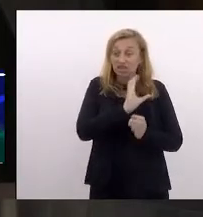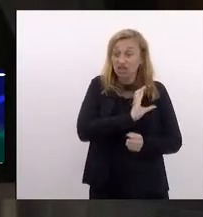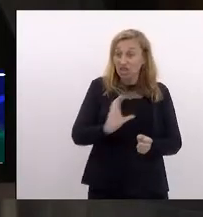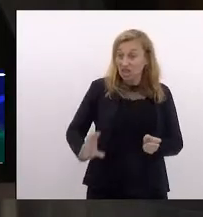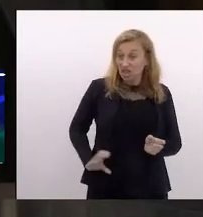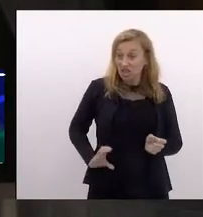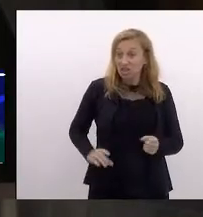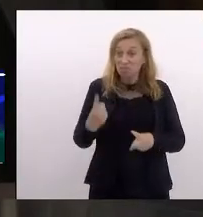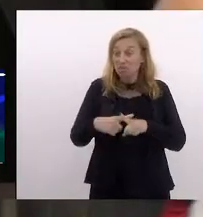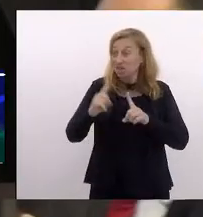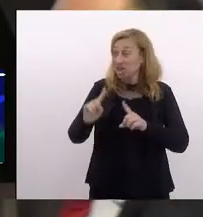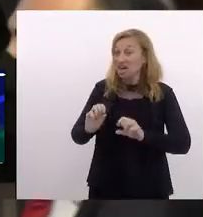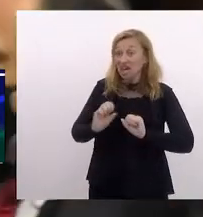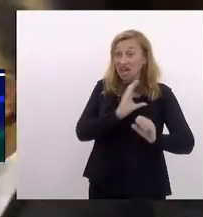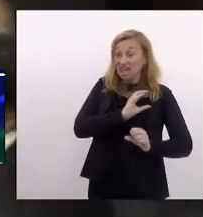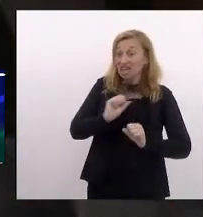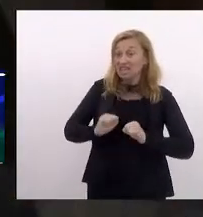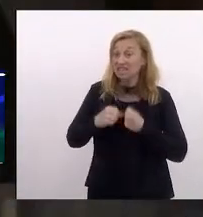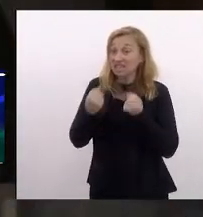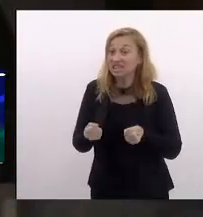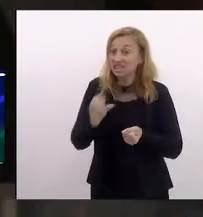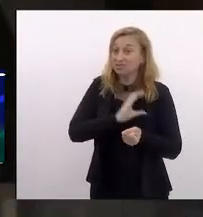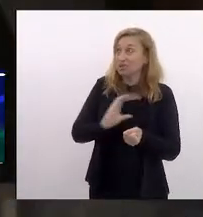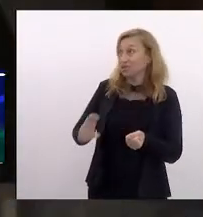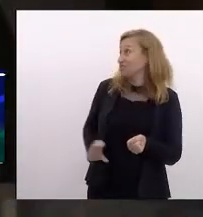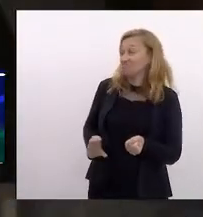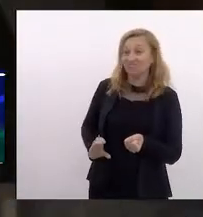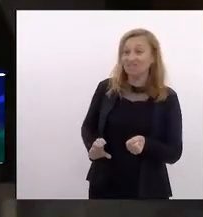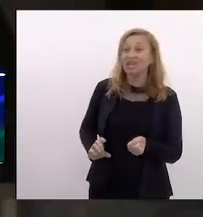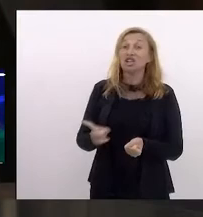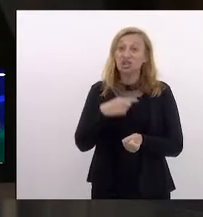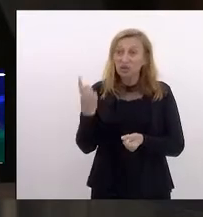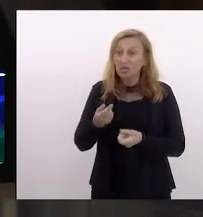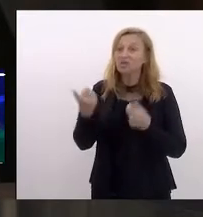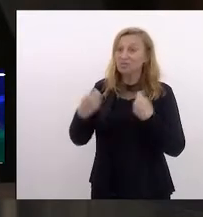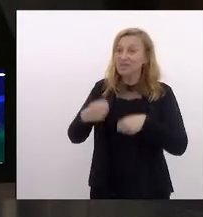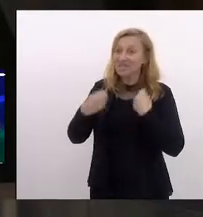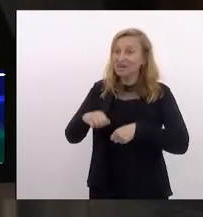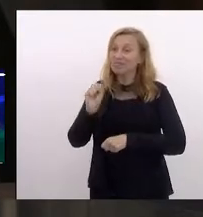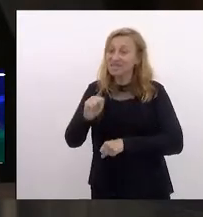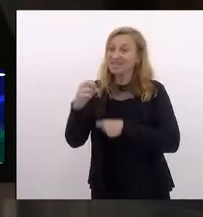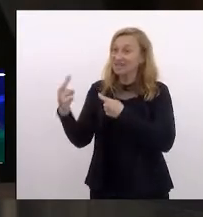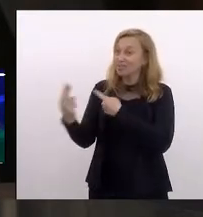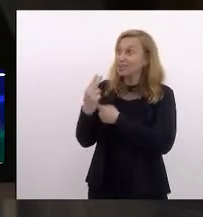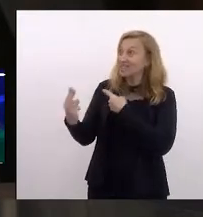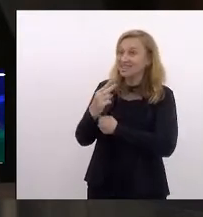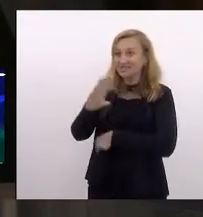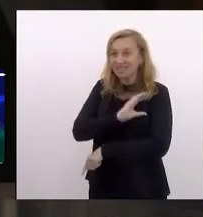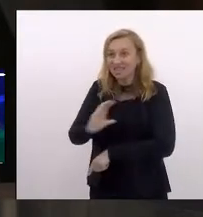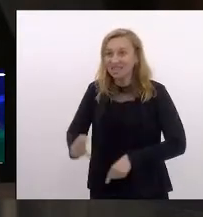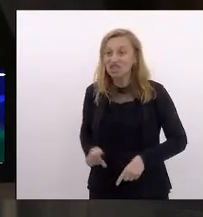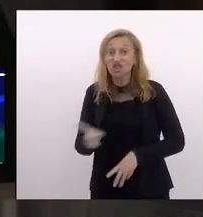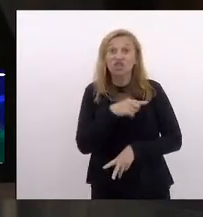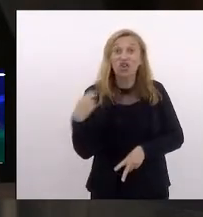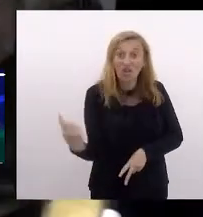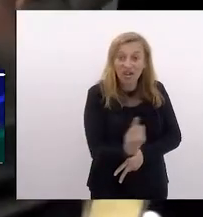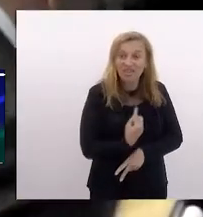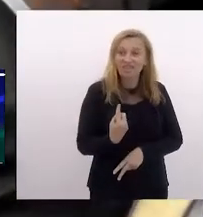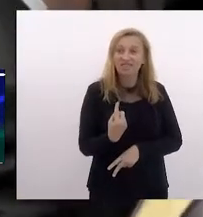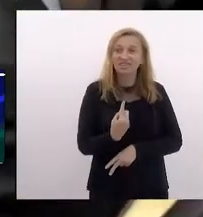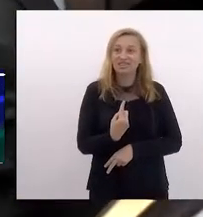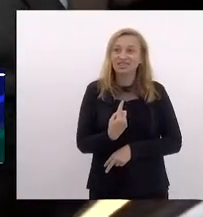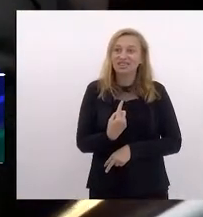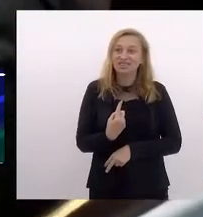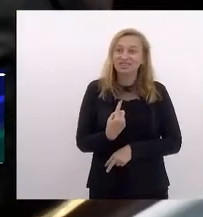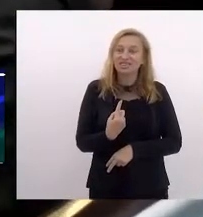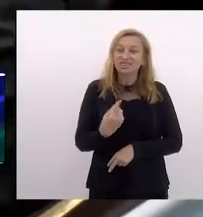não precisa da nossa defesa nós precisamos da defesa de Cristo aliás Todos nós